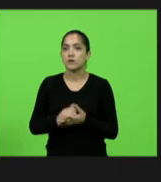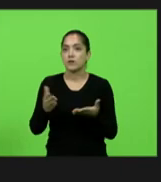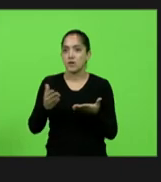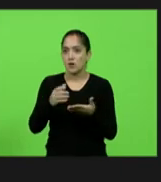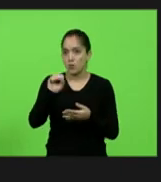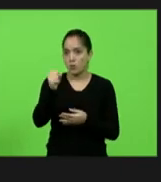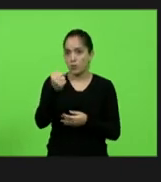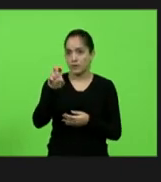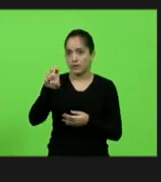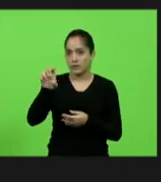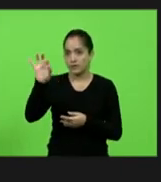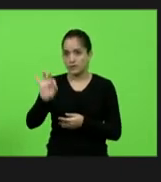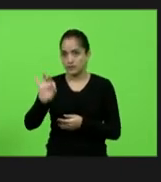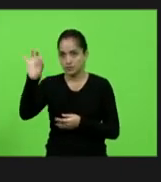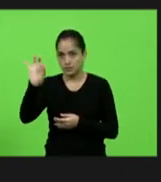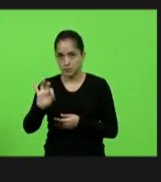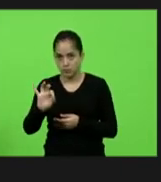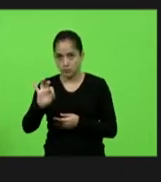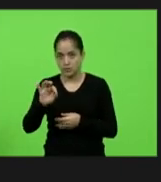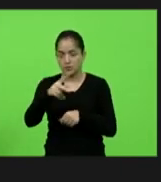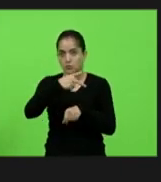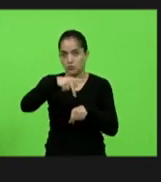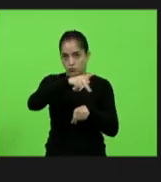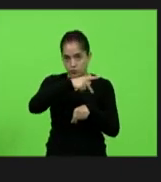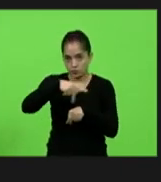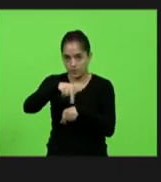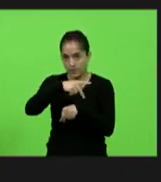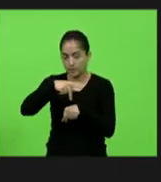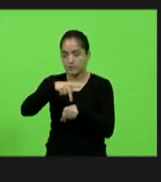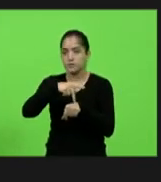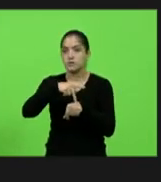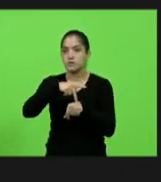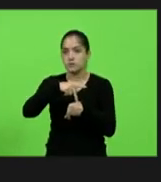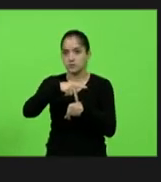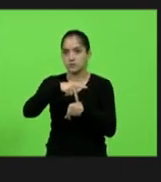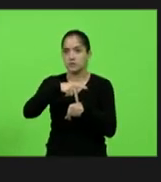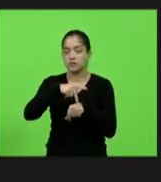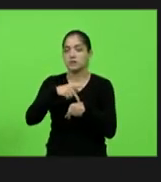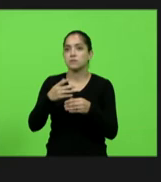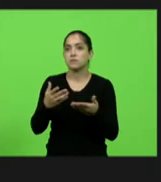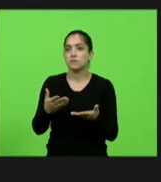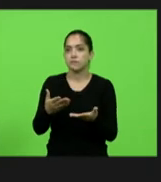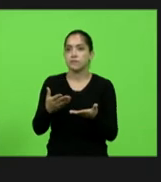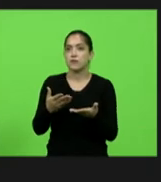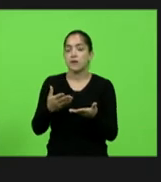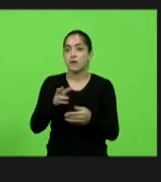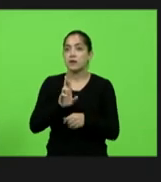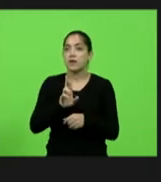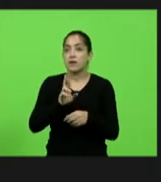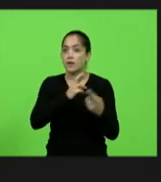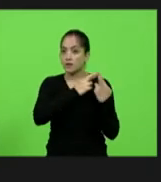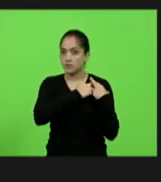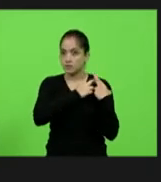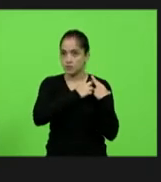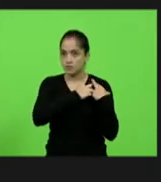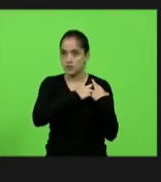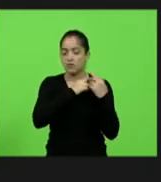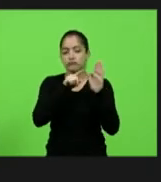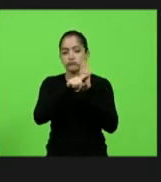% dos países da OCDE, que é responsável por fazer o Exame